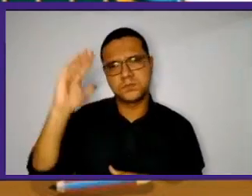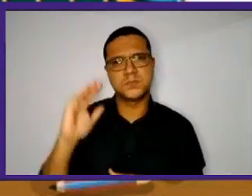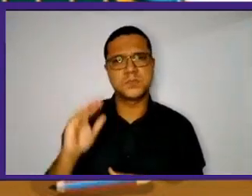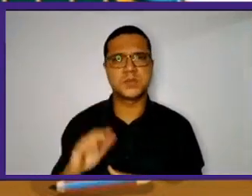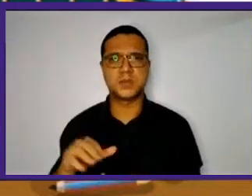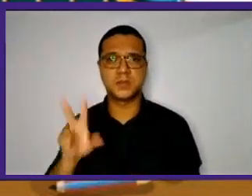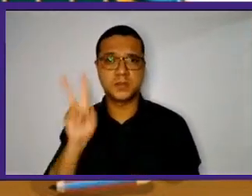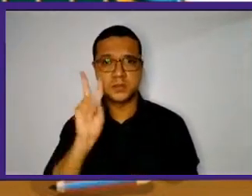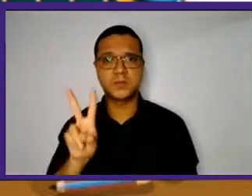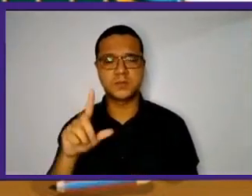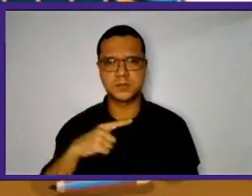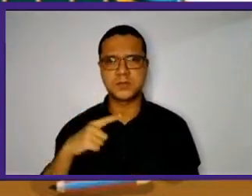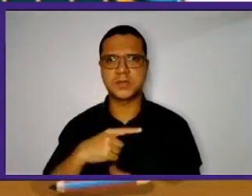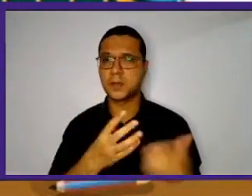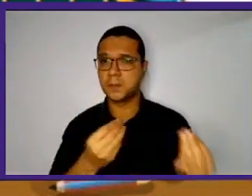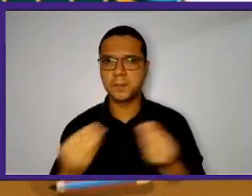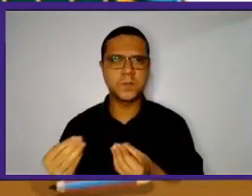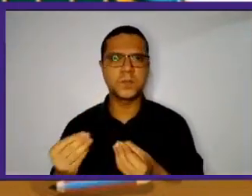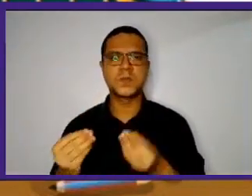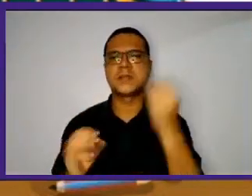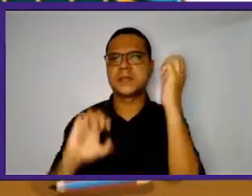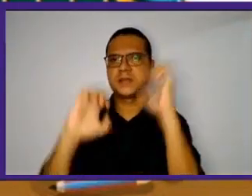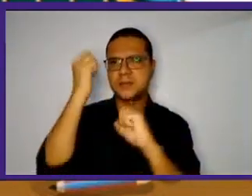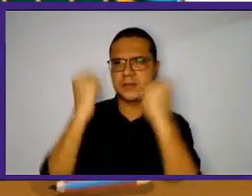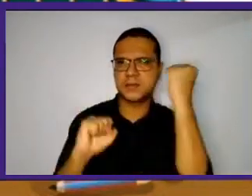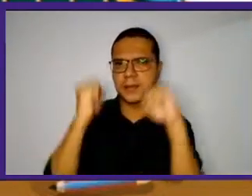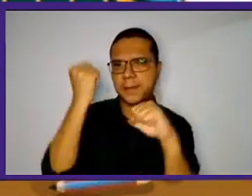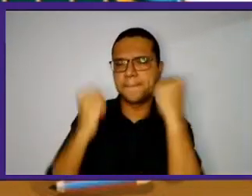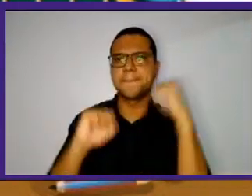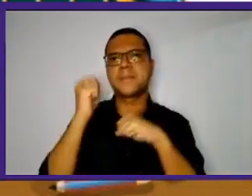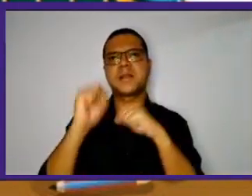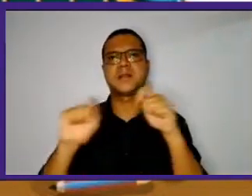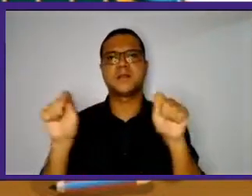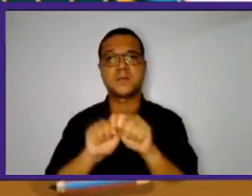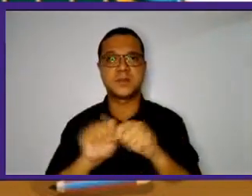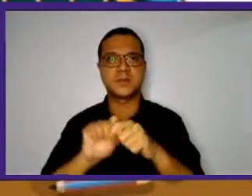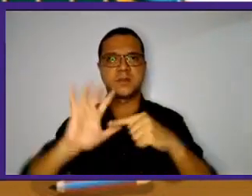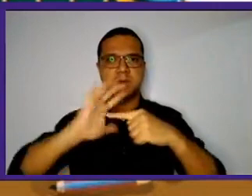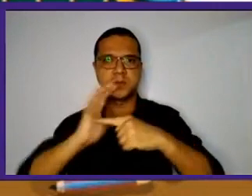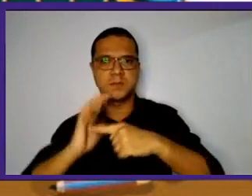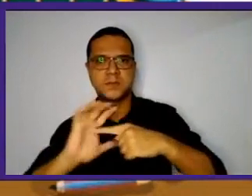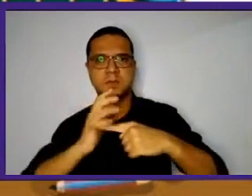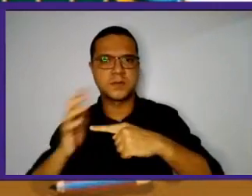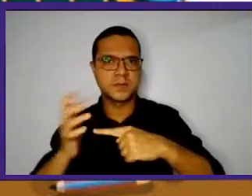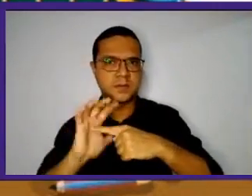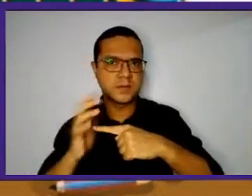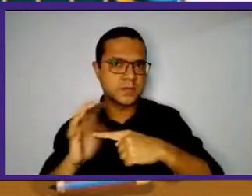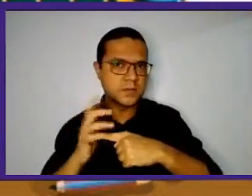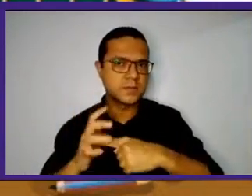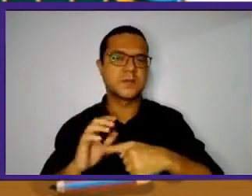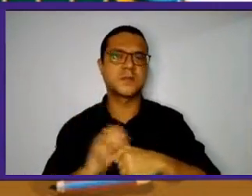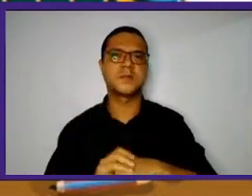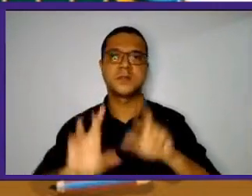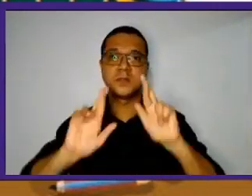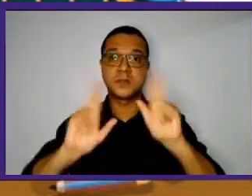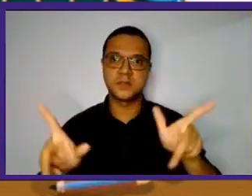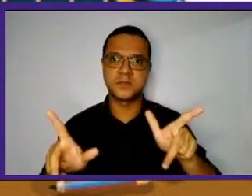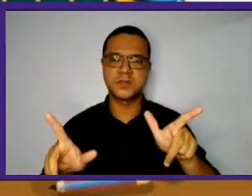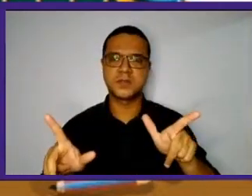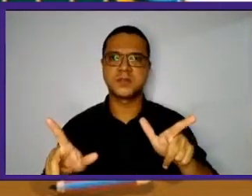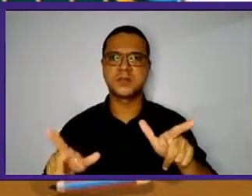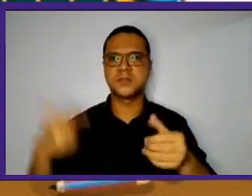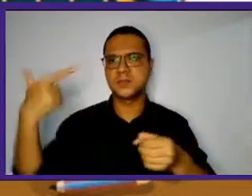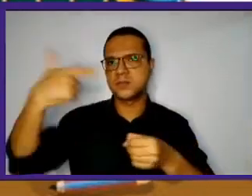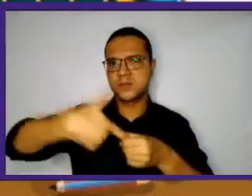viram, tem muitas montadoras que estão aí, não mais fabricando motores movidos a gasolina. Justamente